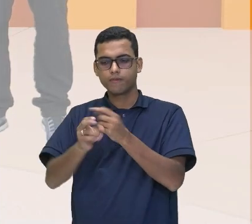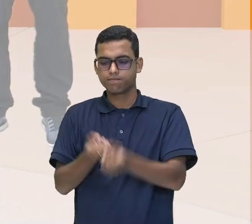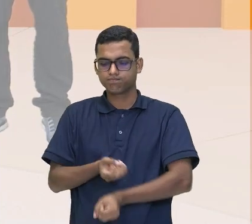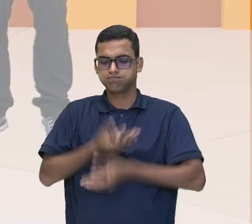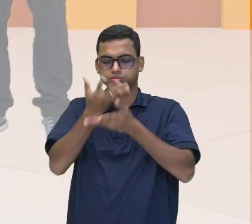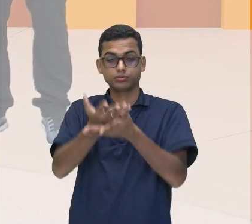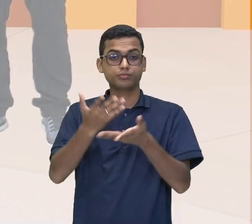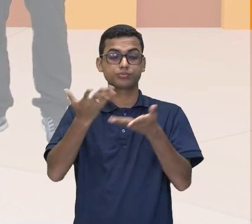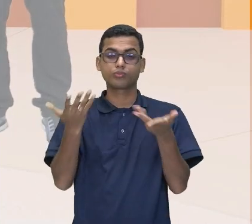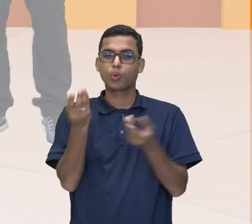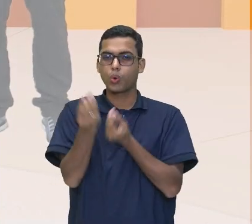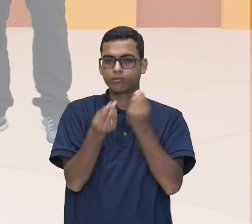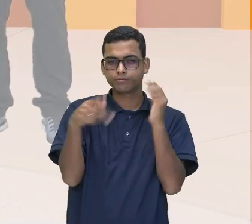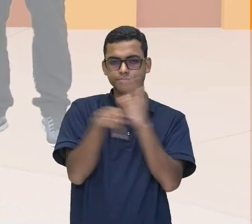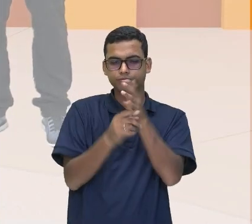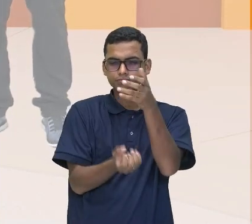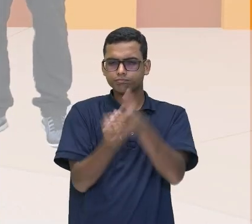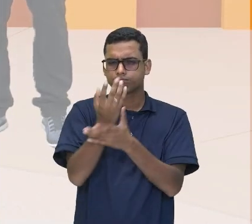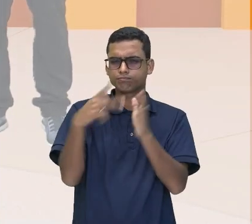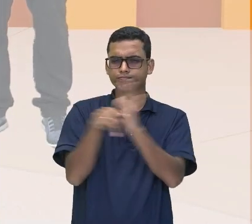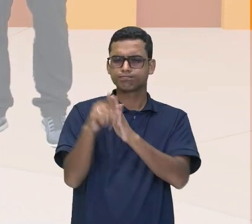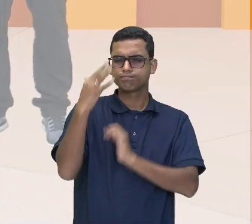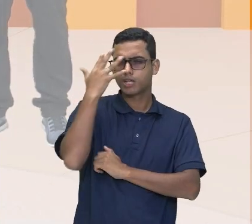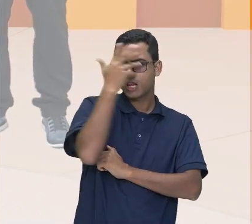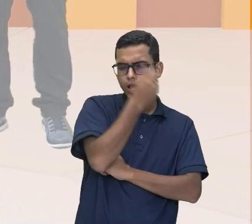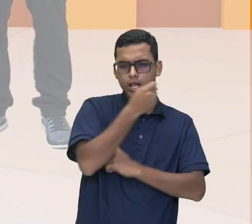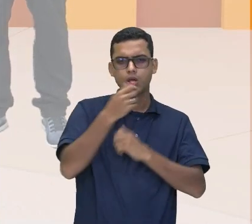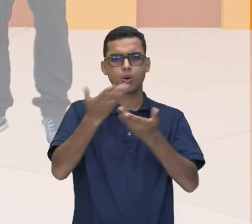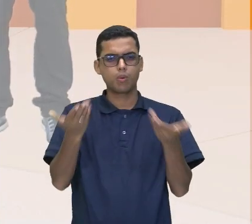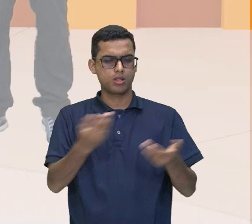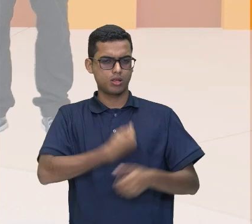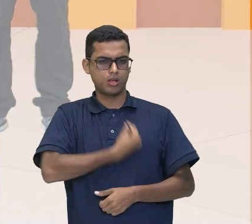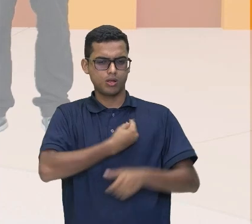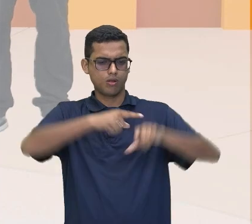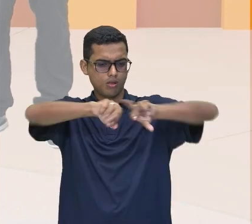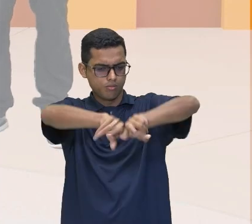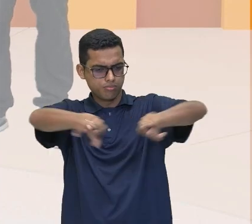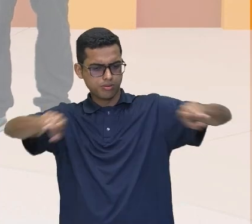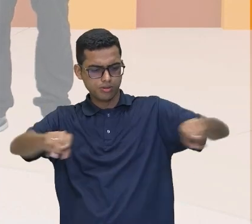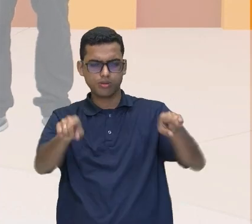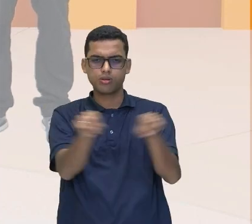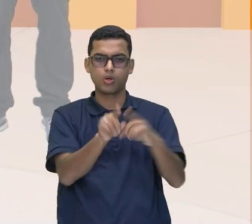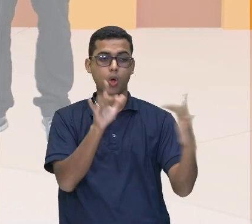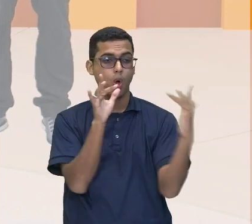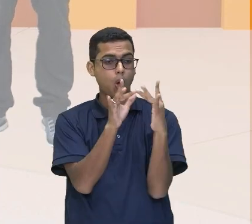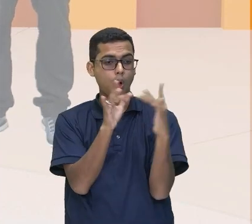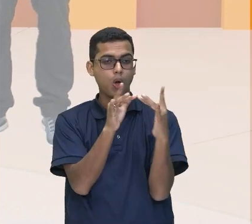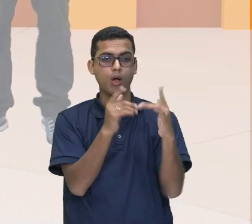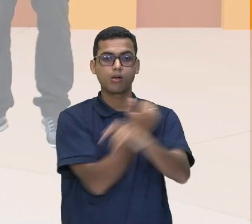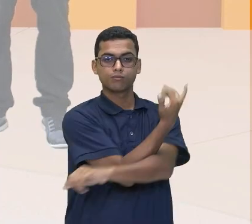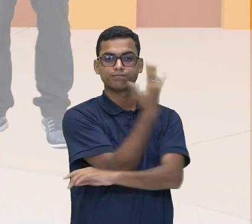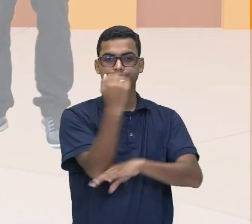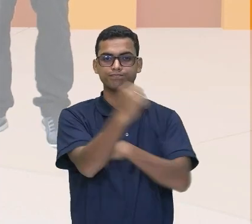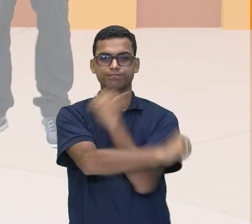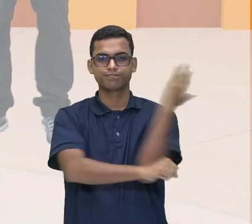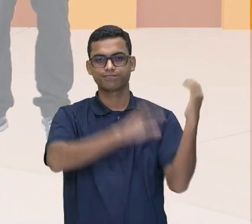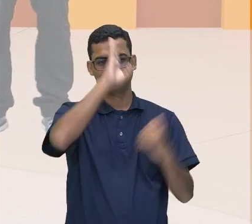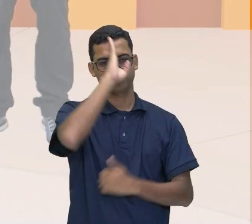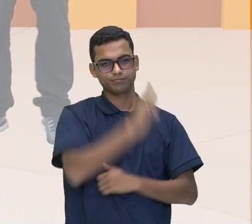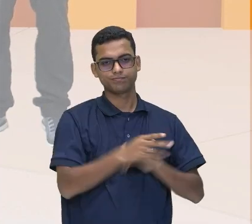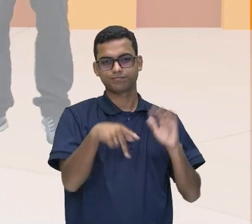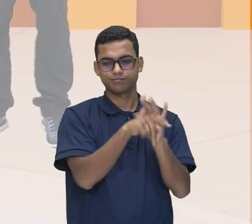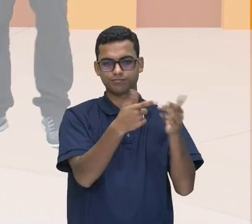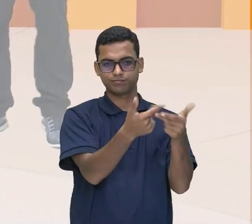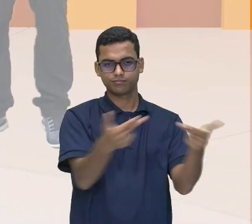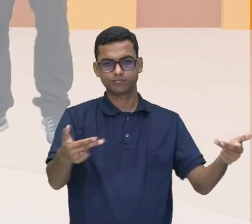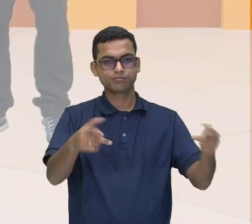contato ali, dessa biodiversidade, dessa riqueza, né, de recursos naturais que nós temos aqui, que os